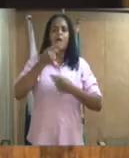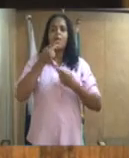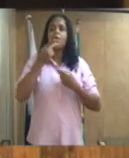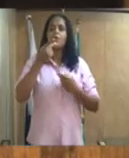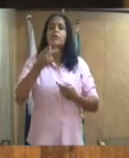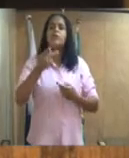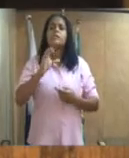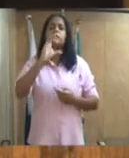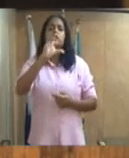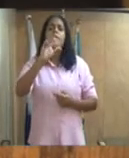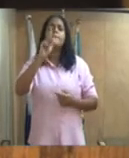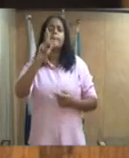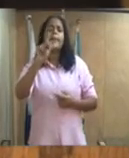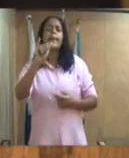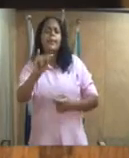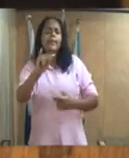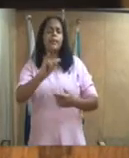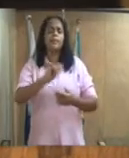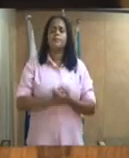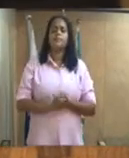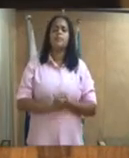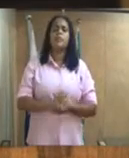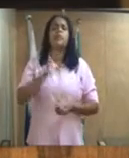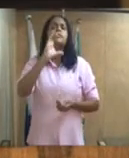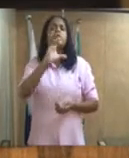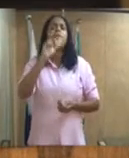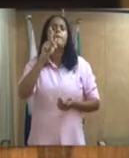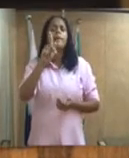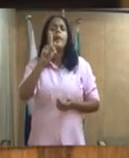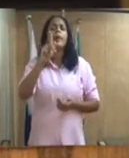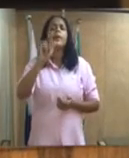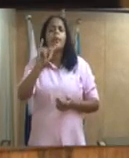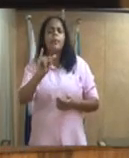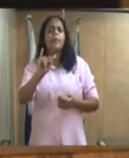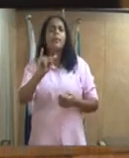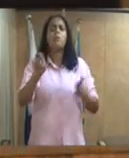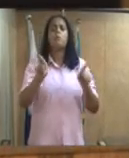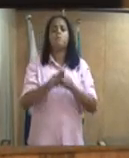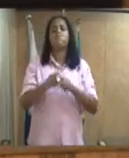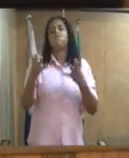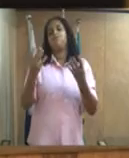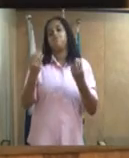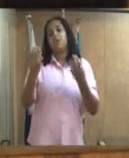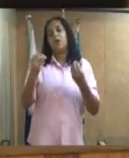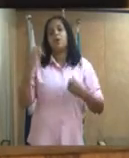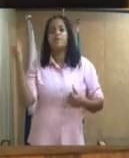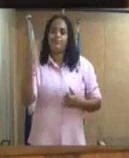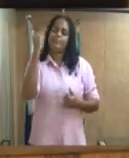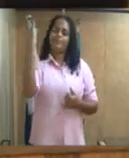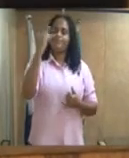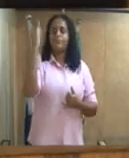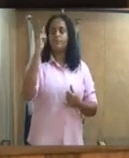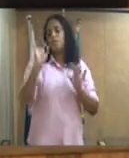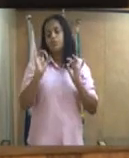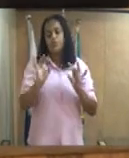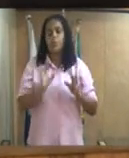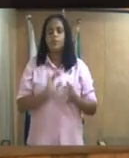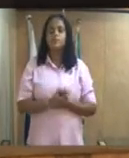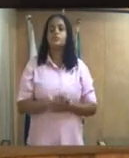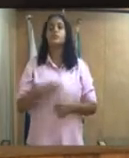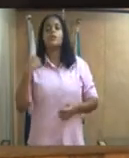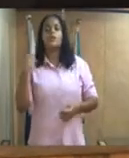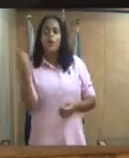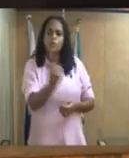CPI. Essa CPI é uma CPI muito importante, não só para